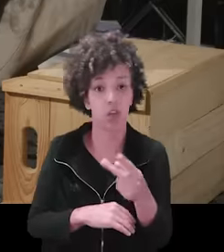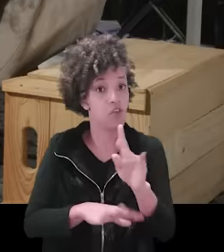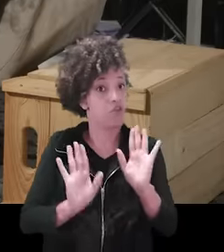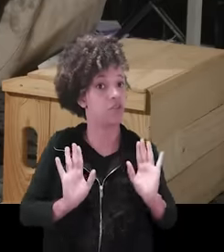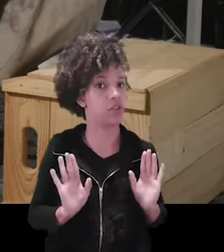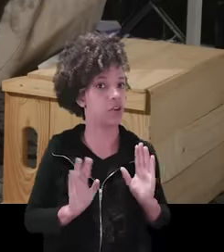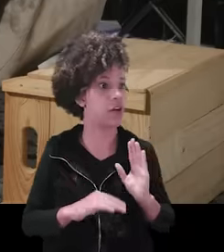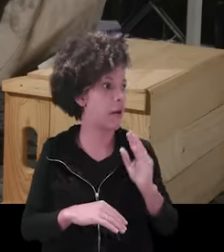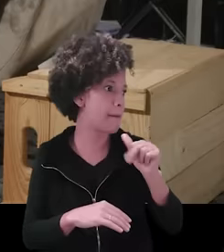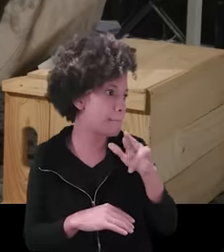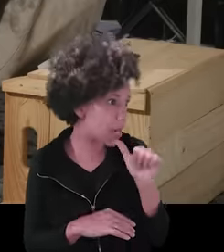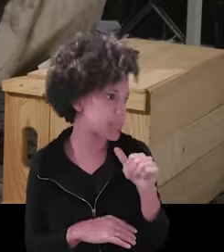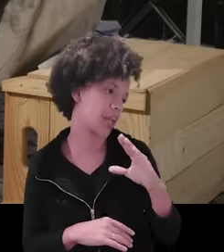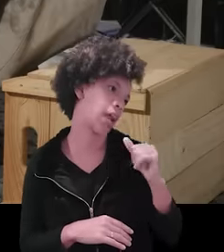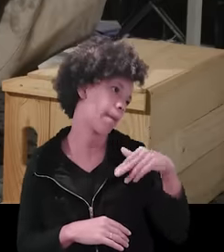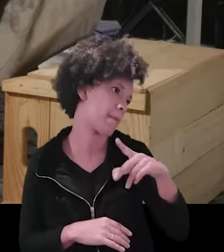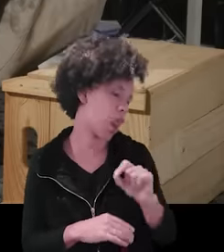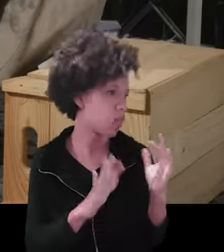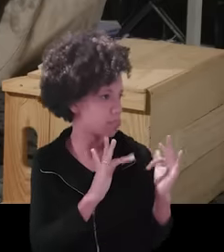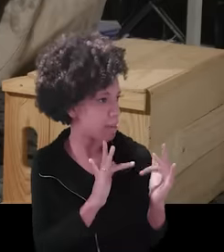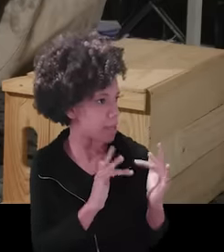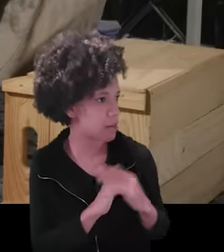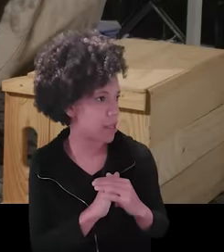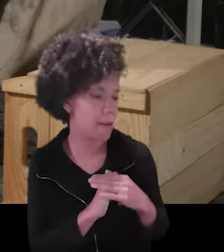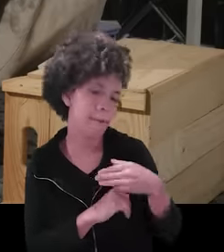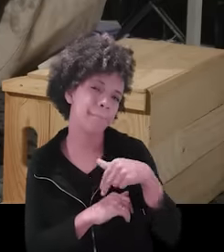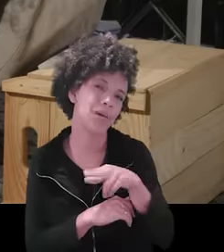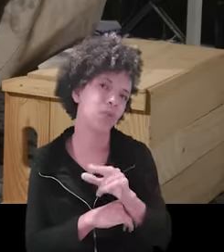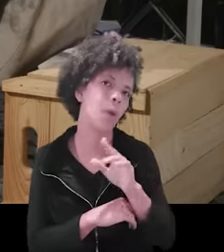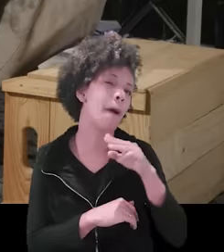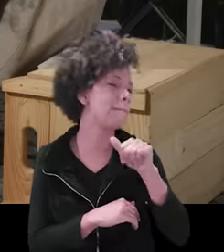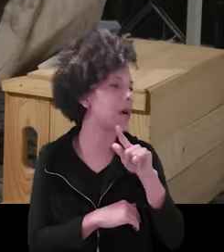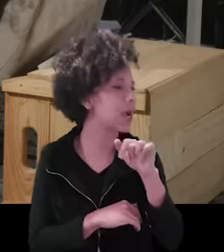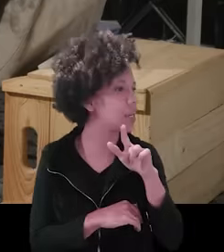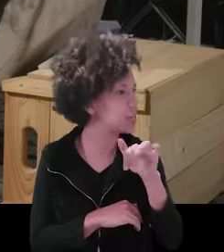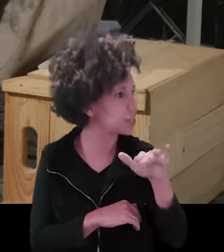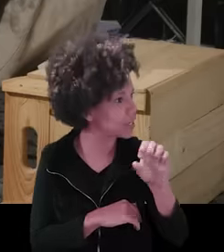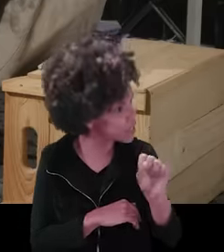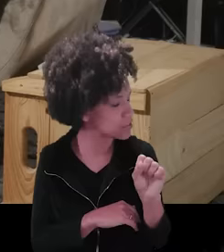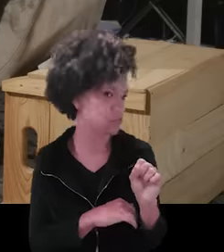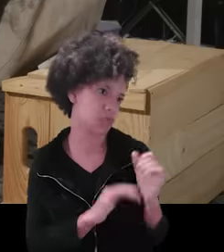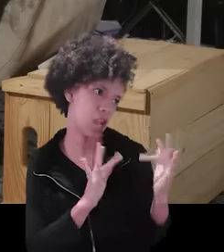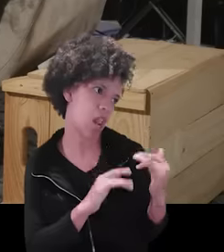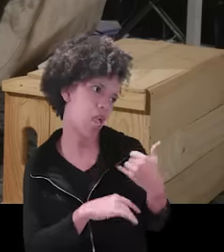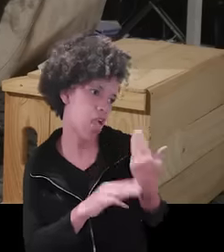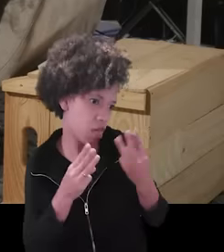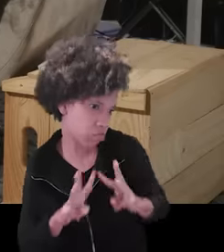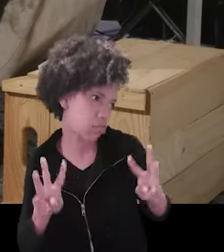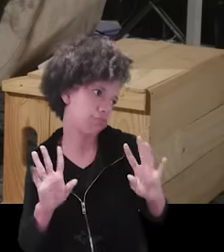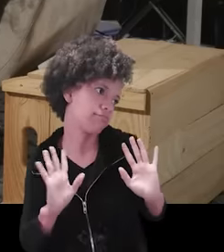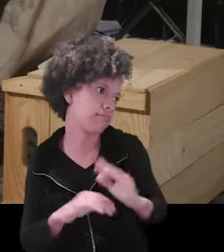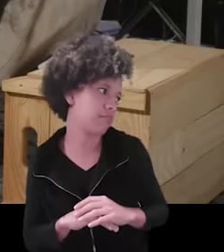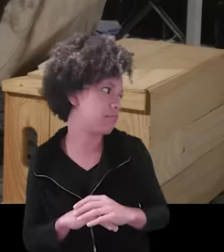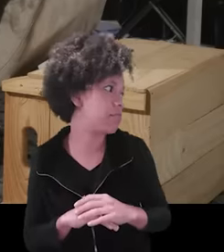é você que tá falando mais não Marcelo Camelo namorava a Malu mas lugar faço falando Magalhães mais nova ele estaria no site